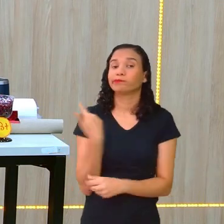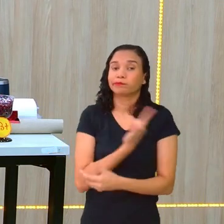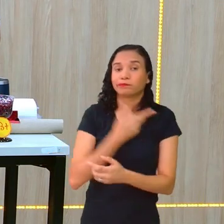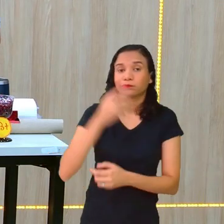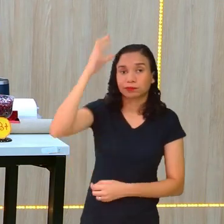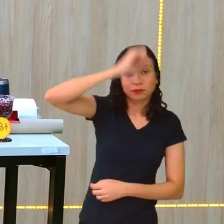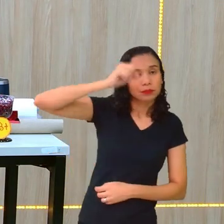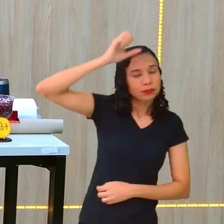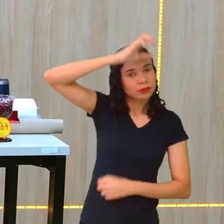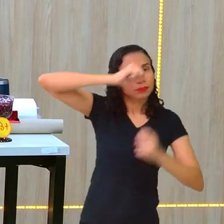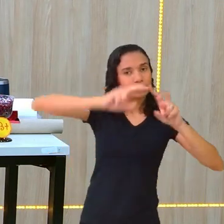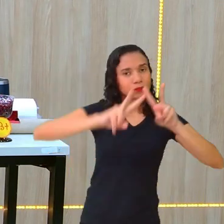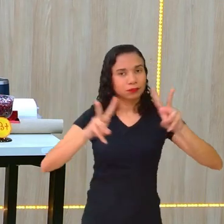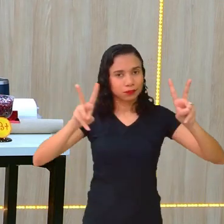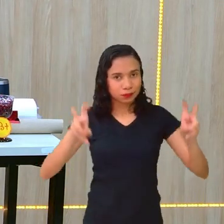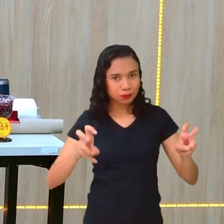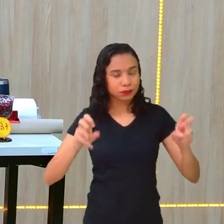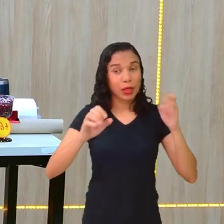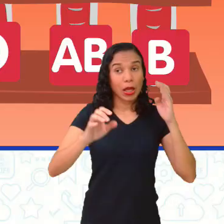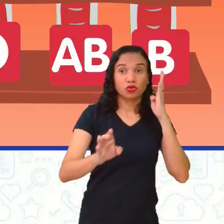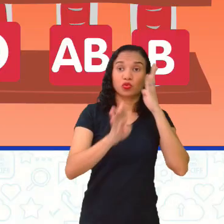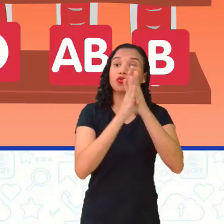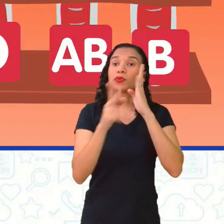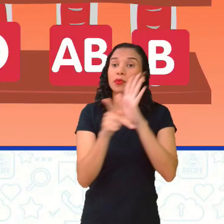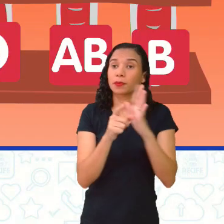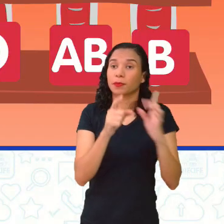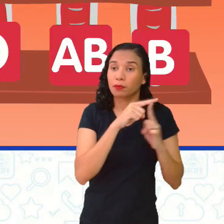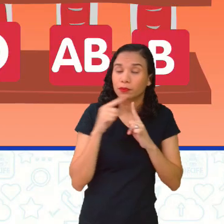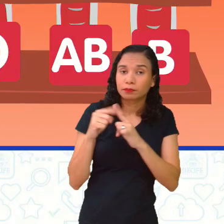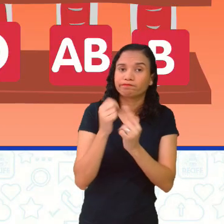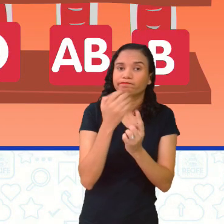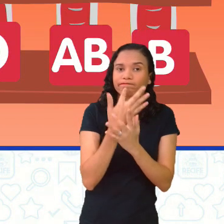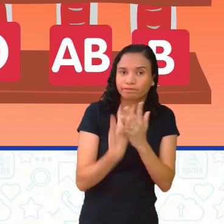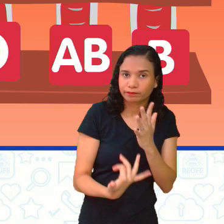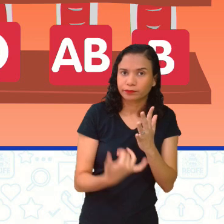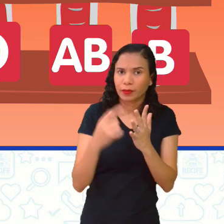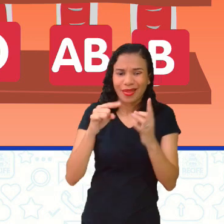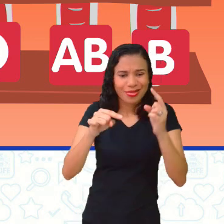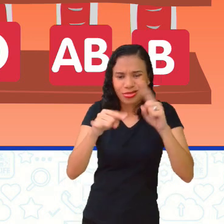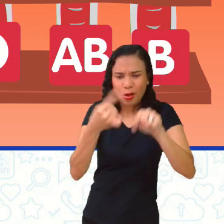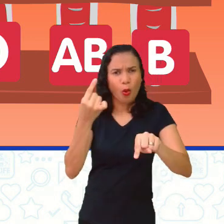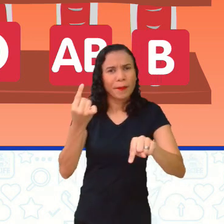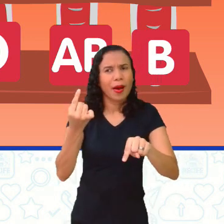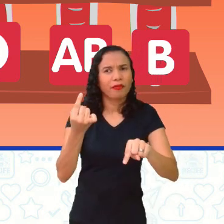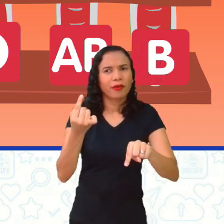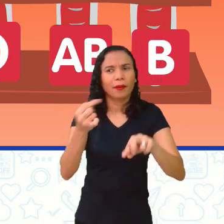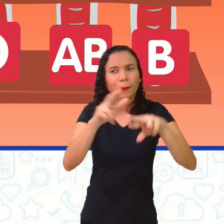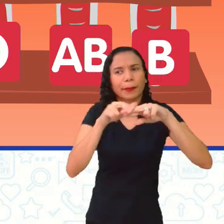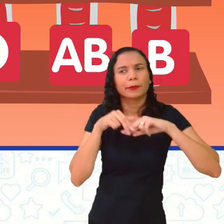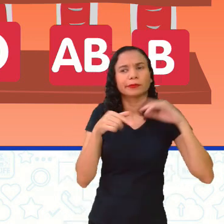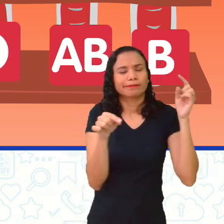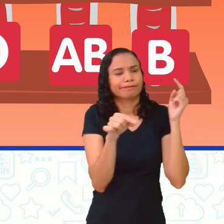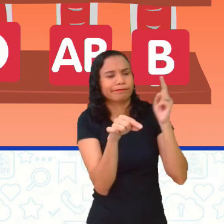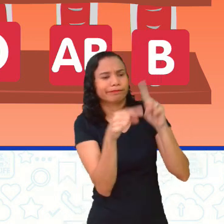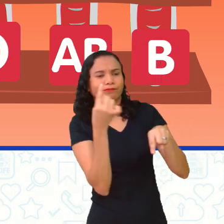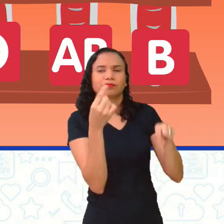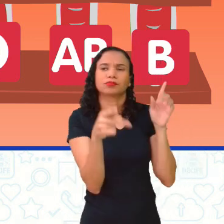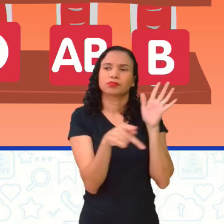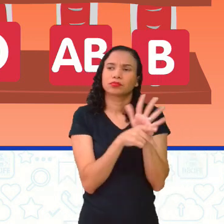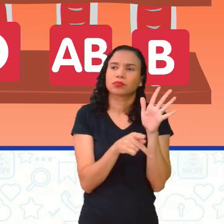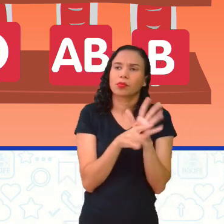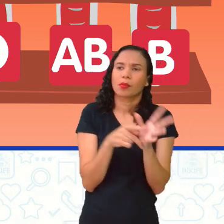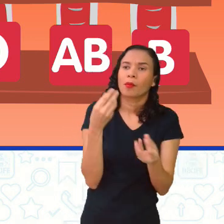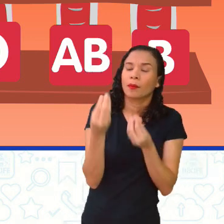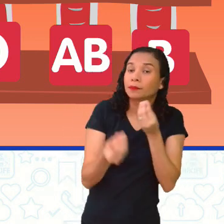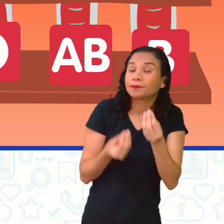essa descoberta? Descobriu-se que alguns tipos sanguíneos eram incompatíveis. E essa incompatibilidade